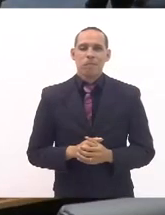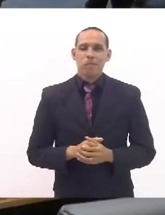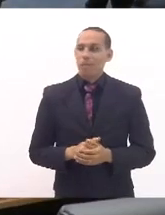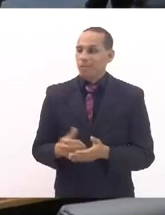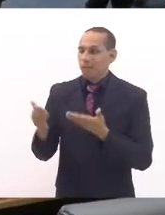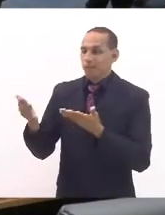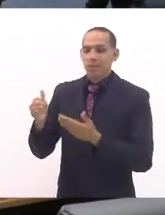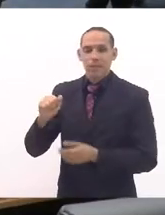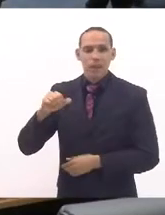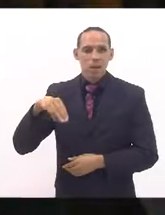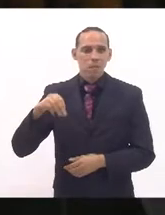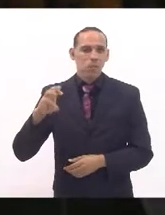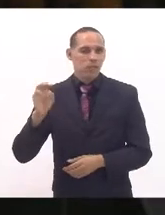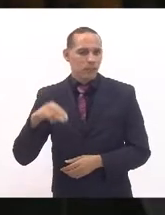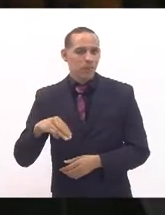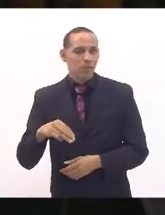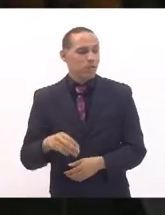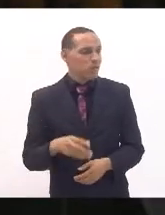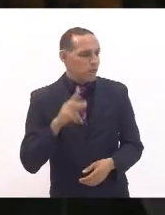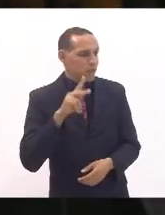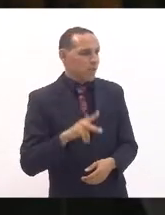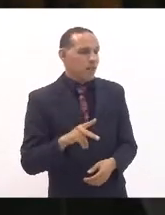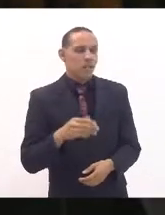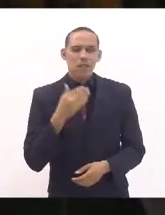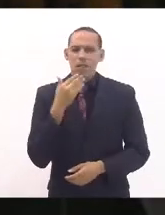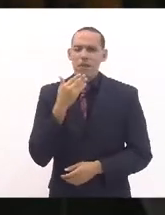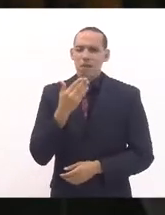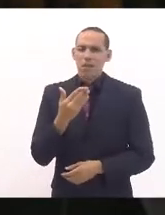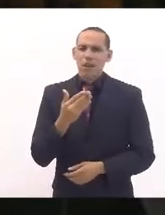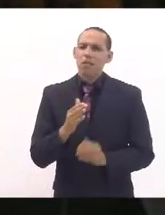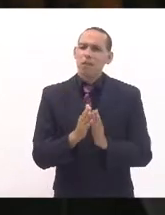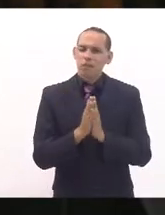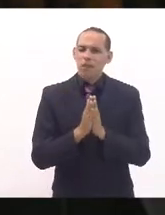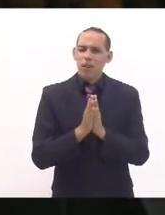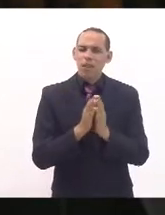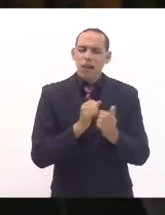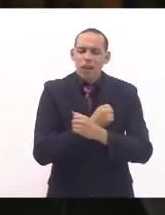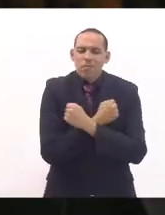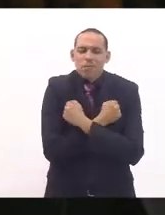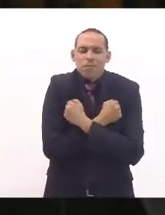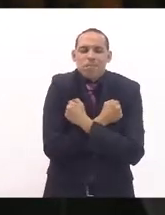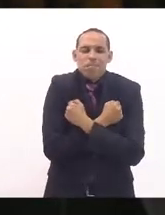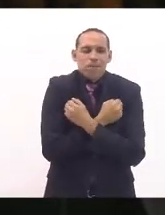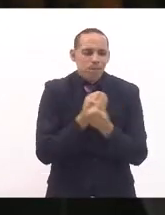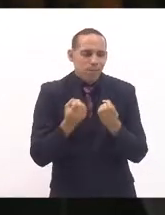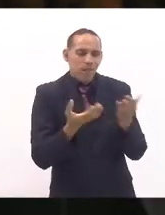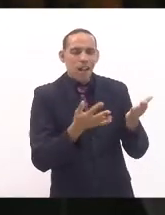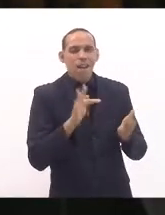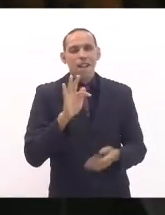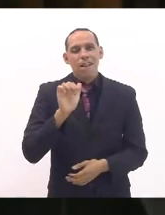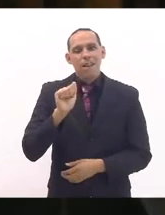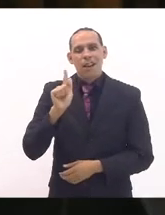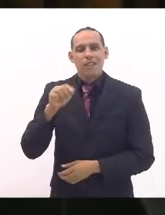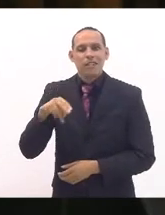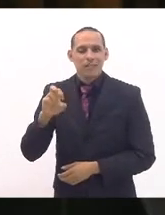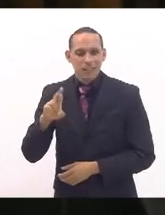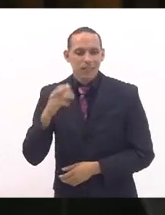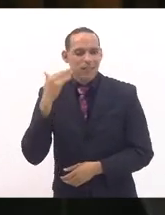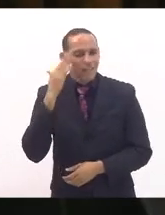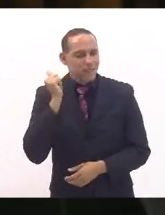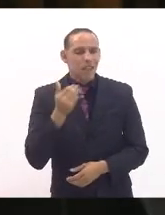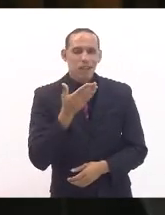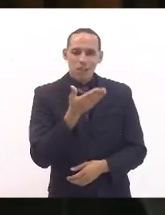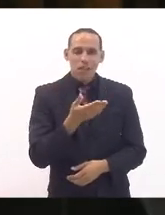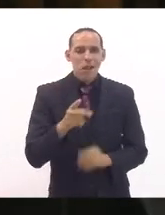Deputado Rodrigo Amorim. Senhor presidente, pedi a Vossa Excelência que leve os nossos abraços ao nosso Fagner. Eu sei que Vossa Excelência é um